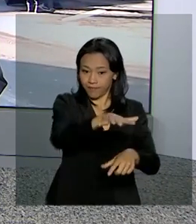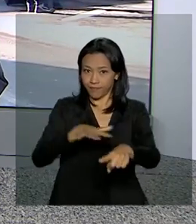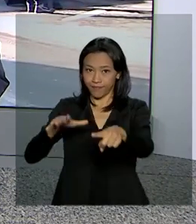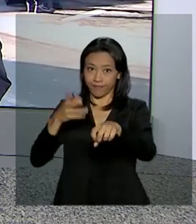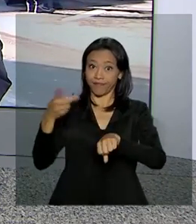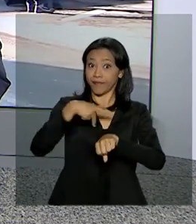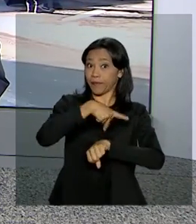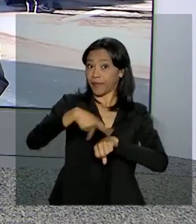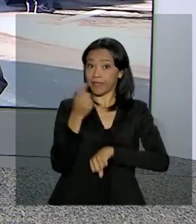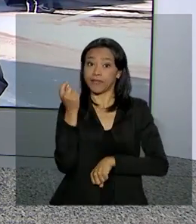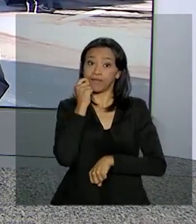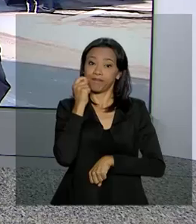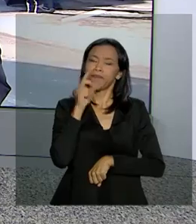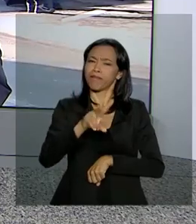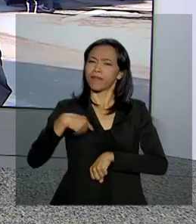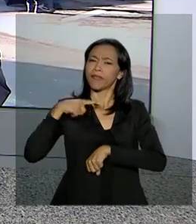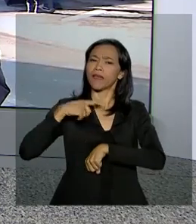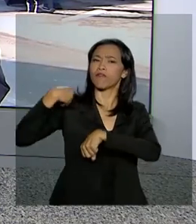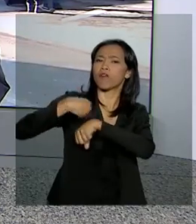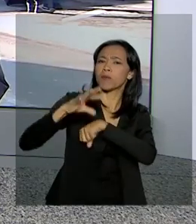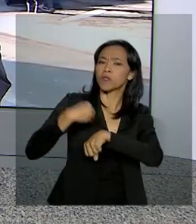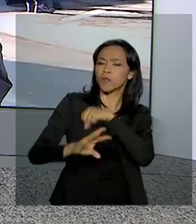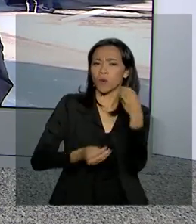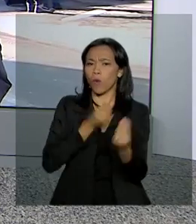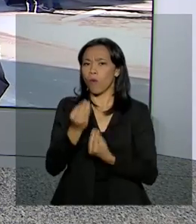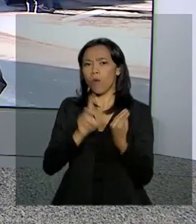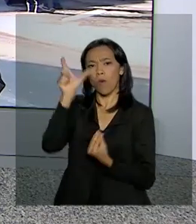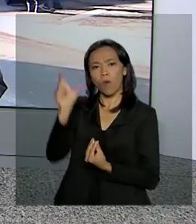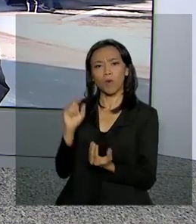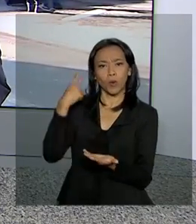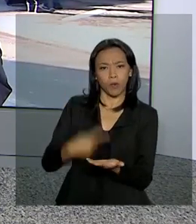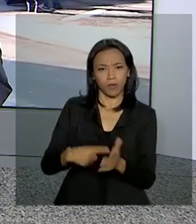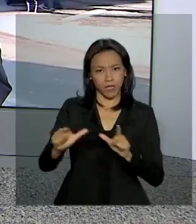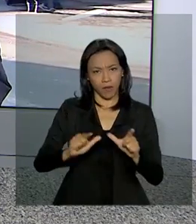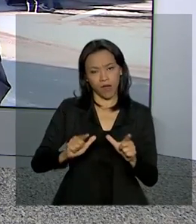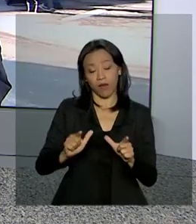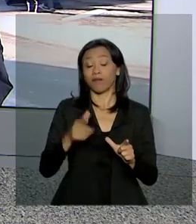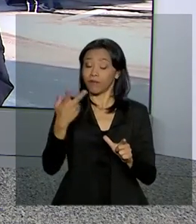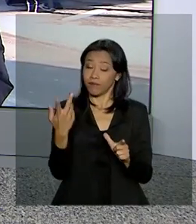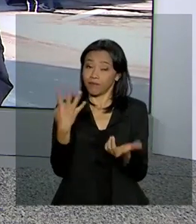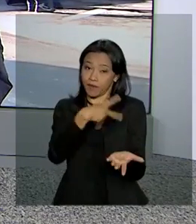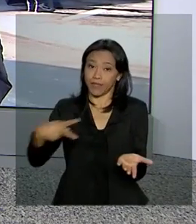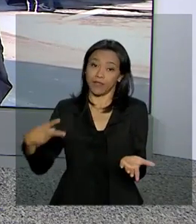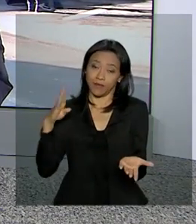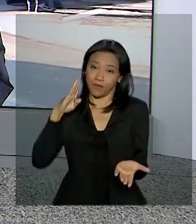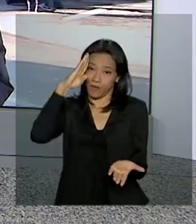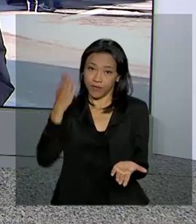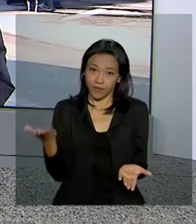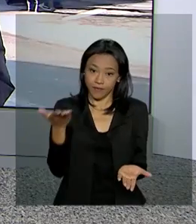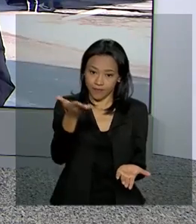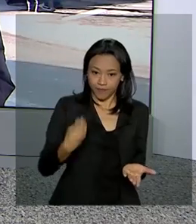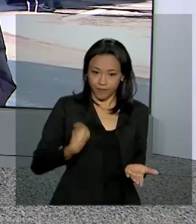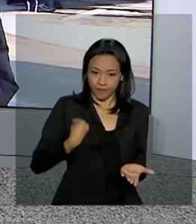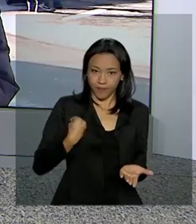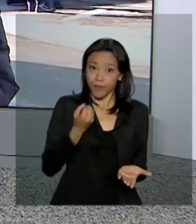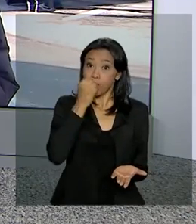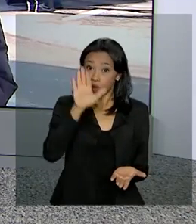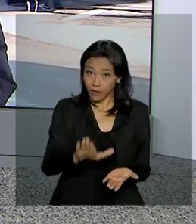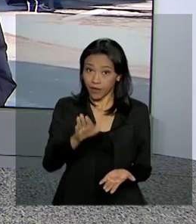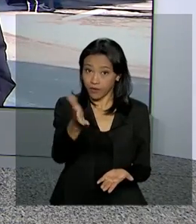Daniele Popov traz as informações sobre a agenda do presidente Jair Bolsonaro na Suíça. Boa tarde,